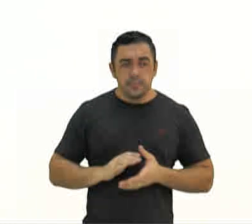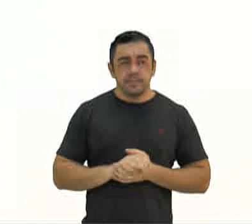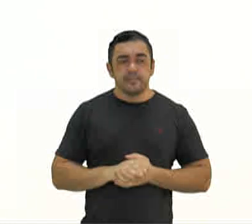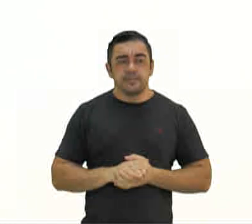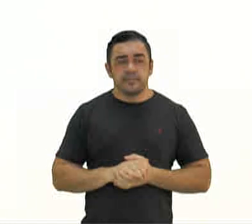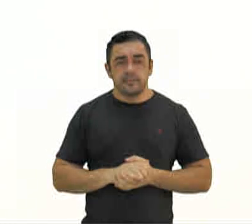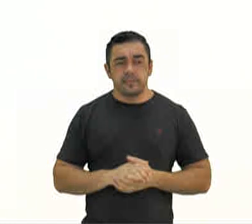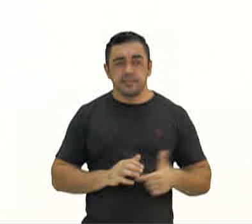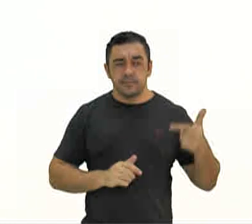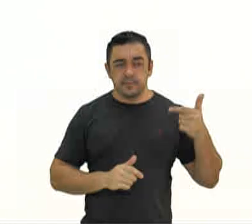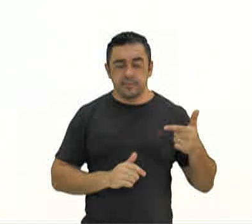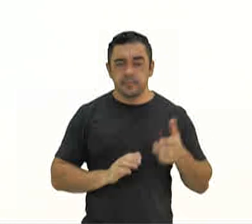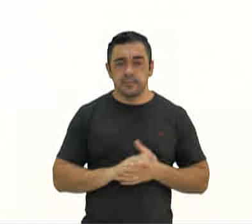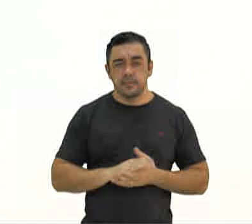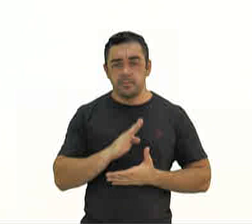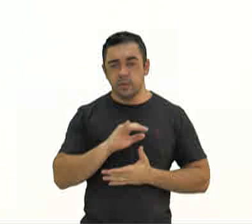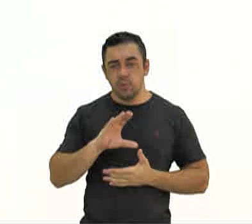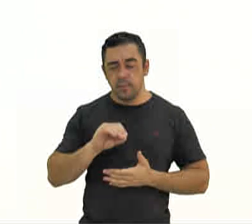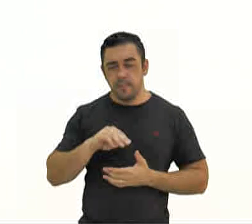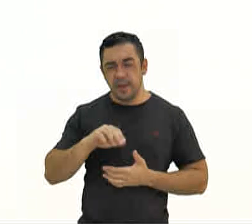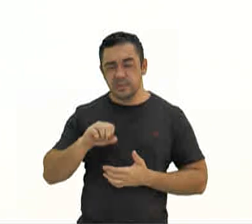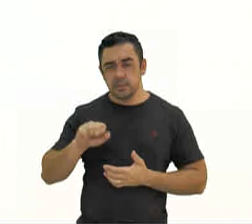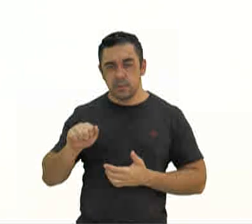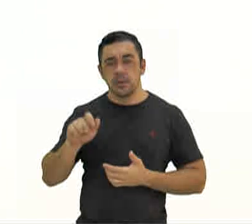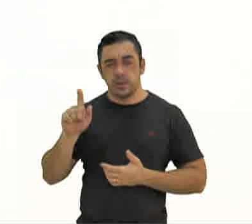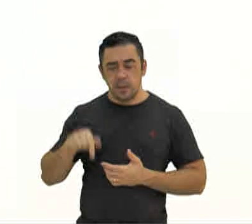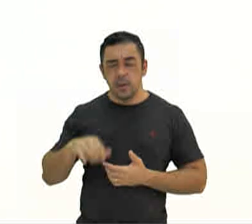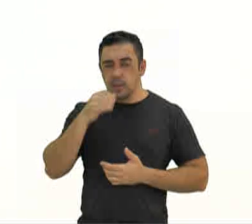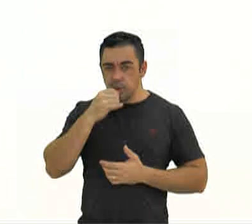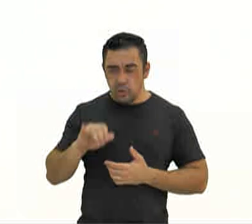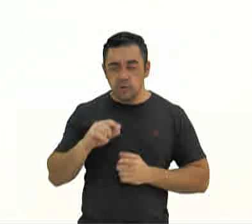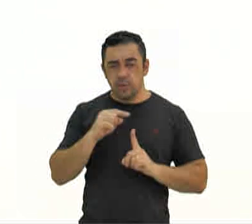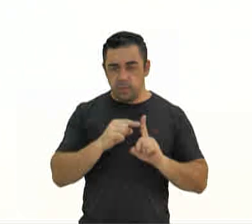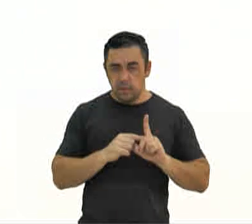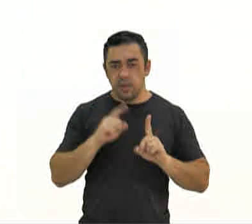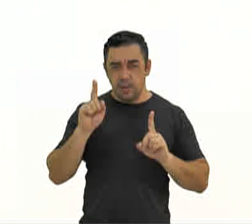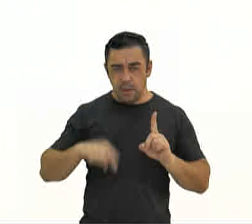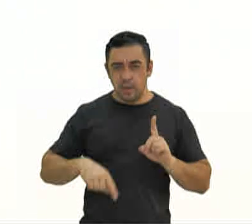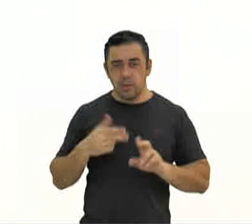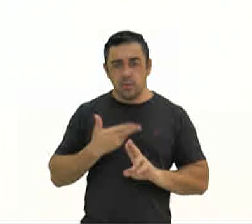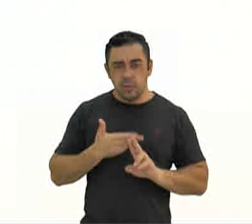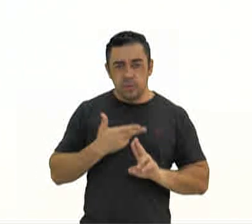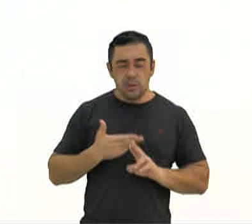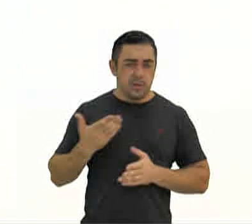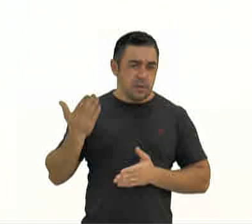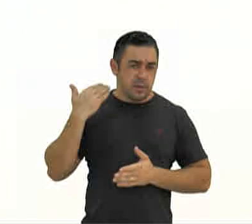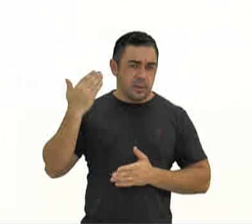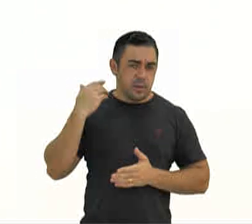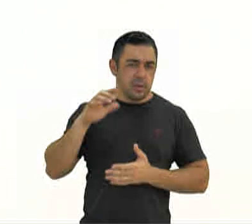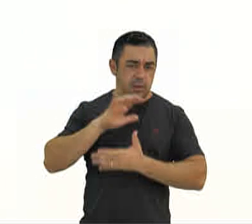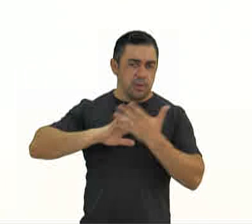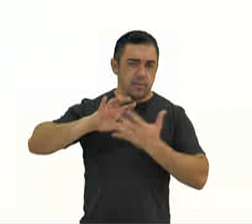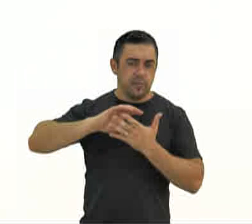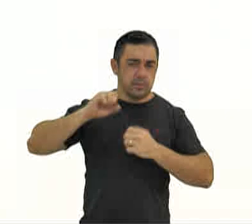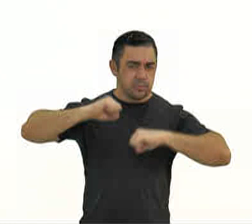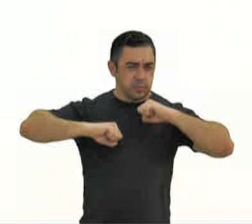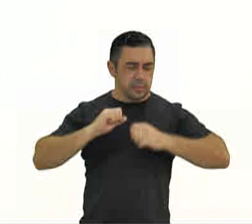primárias. 2, a biomassa é uma fonte energética alternativa que já era utilizada antes da Revolução